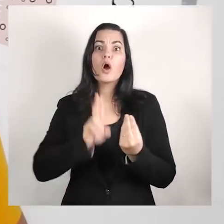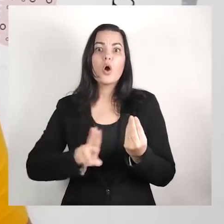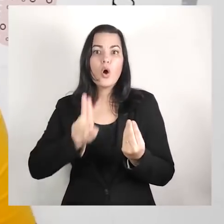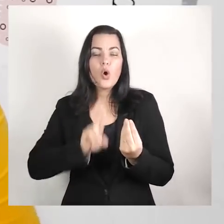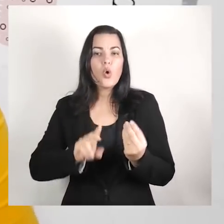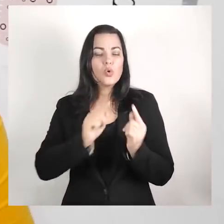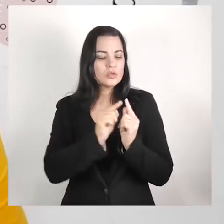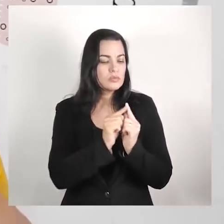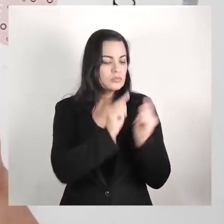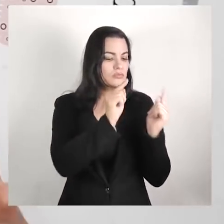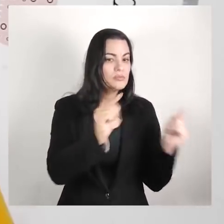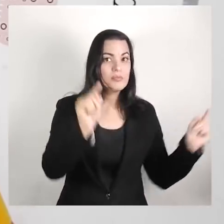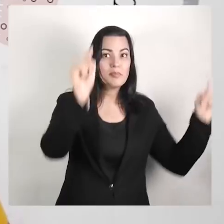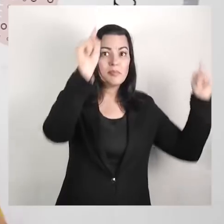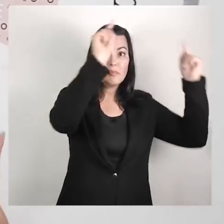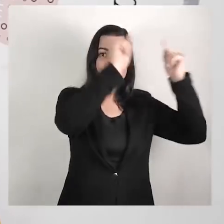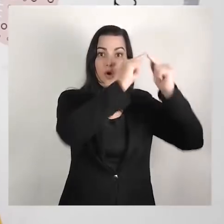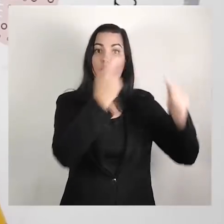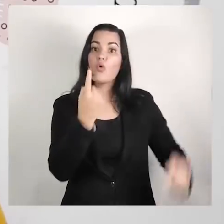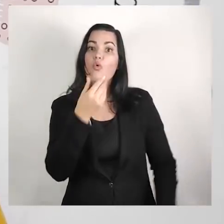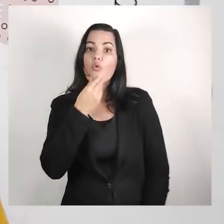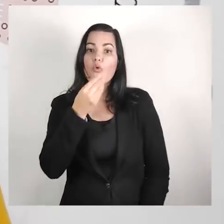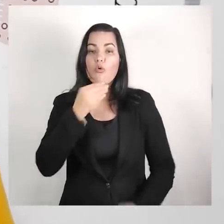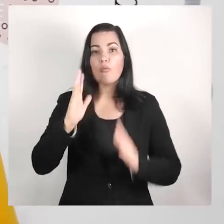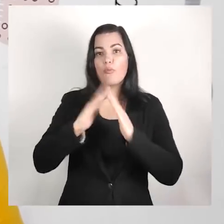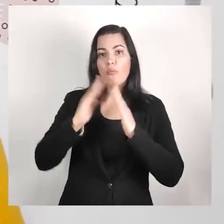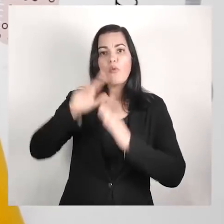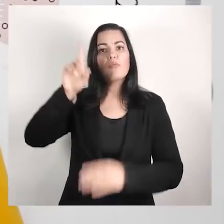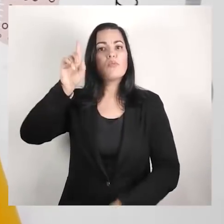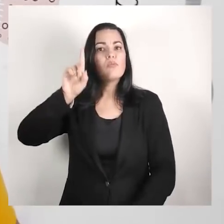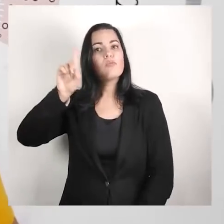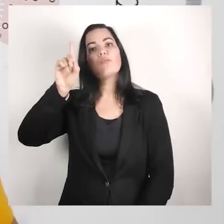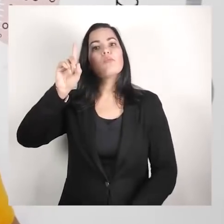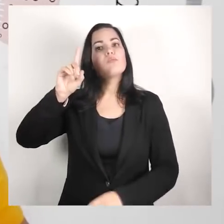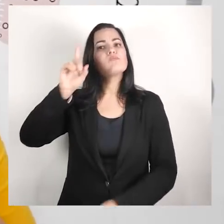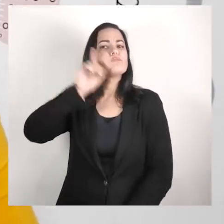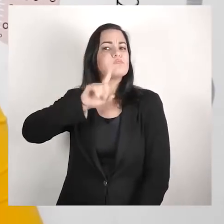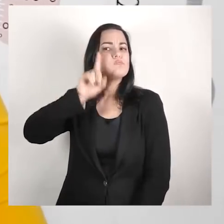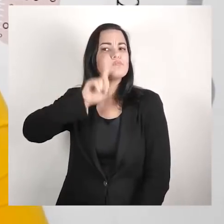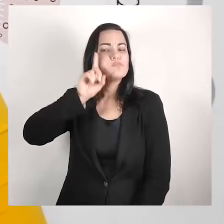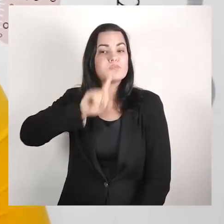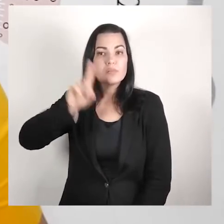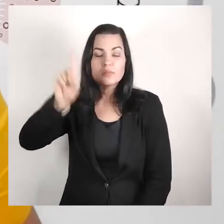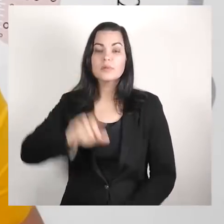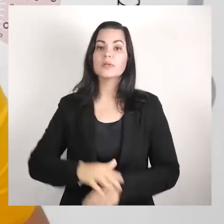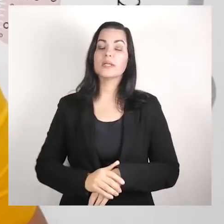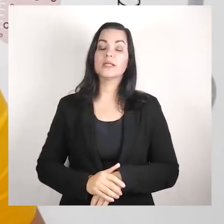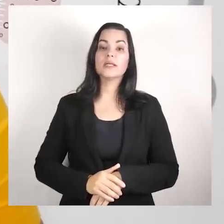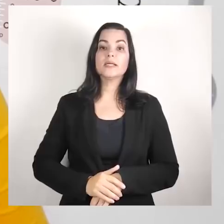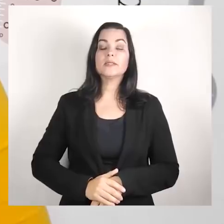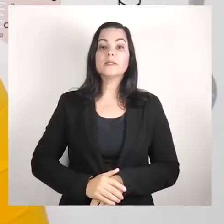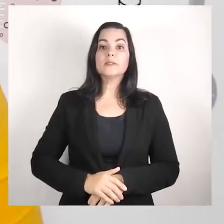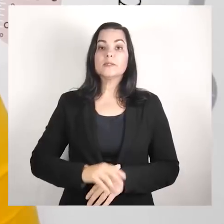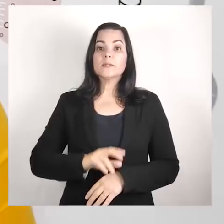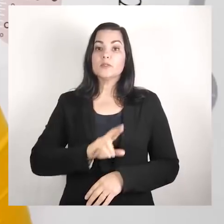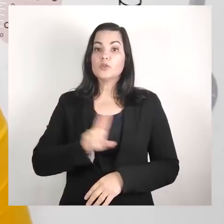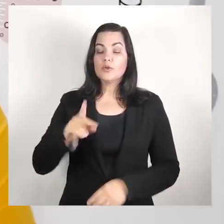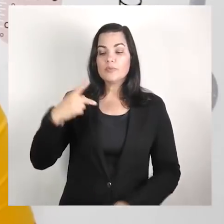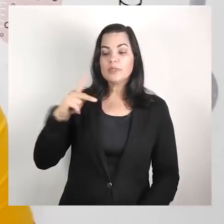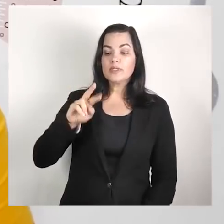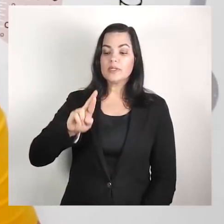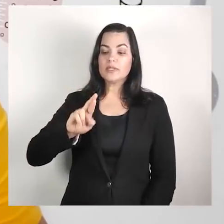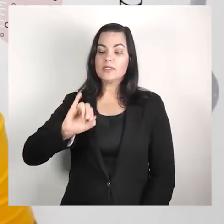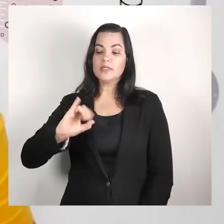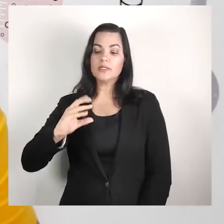1895 e ela foi criada aí com o uso desses balõezinhos por um americano chamado Richard. E sabe qual era o nome